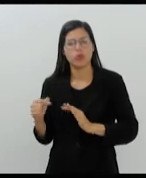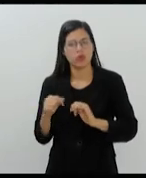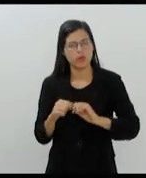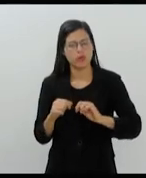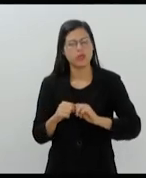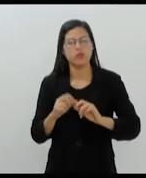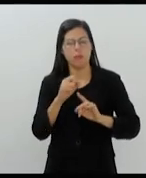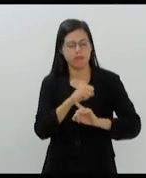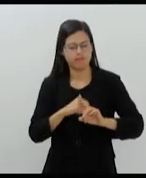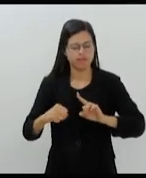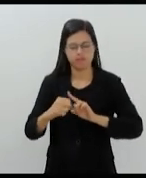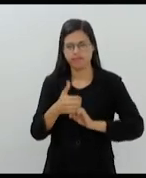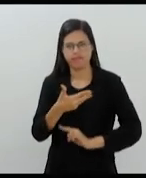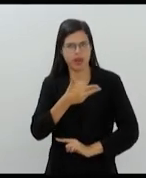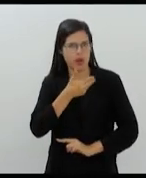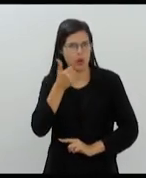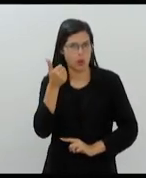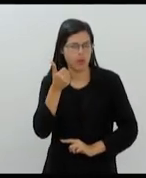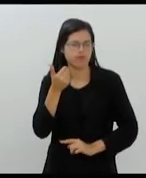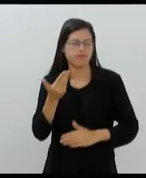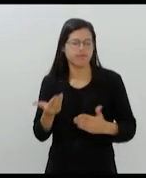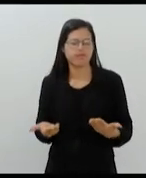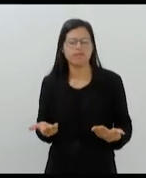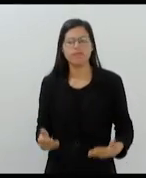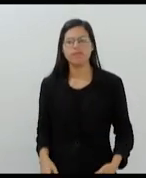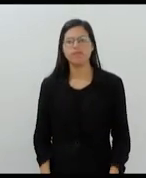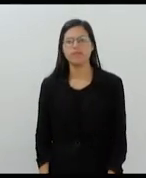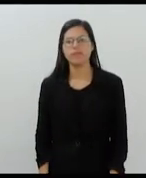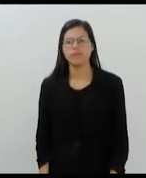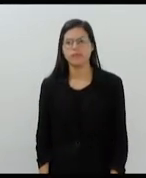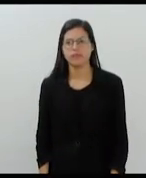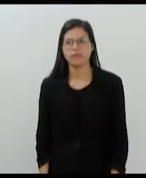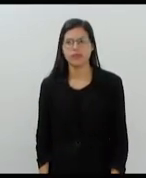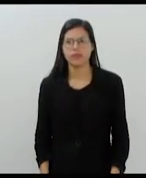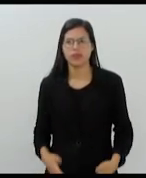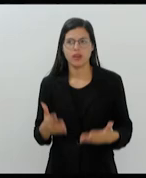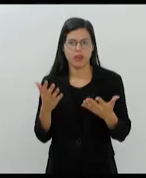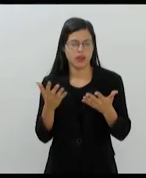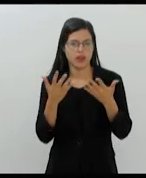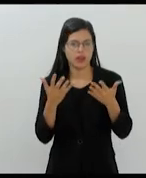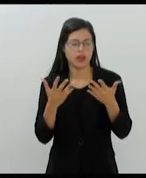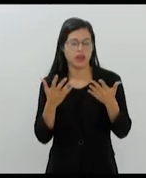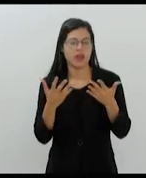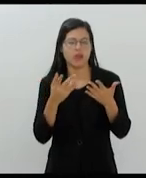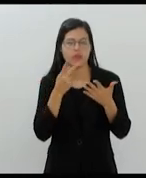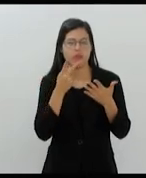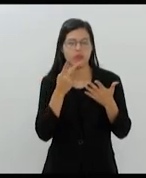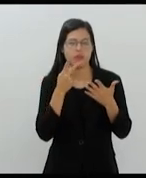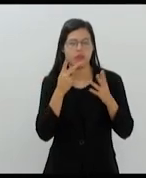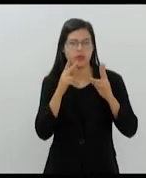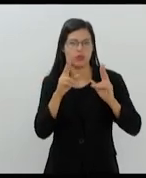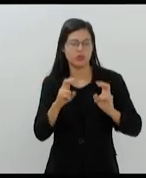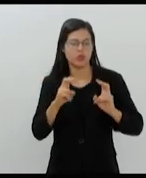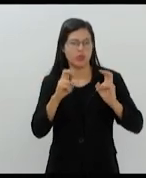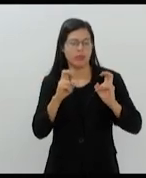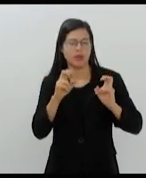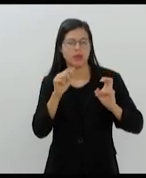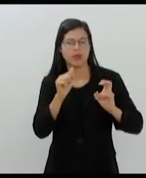sociedade. Feito isso, senhor presidente, quero discorrer sobre